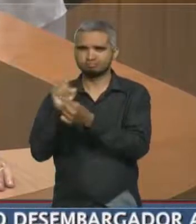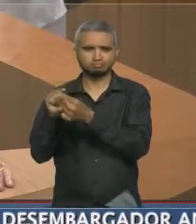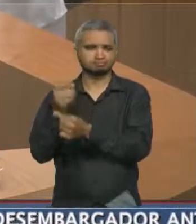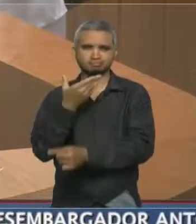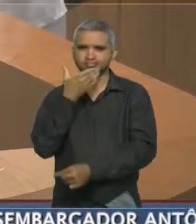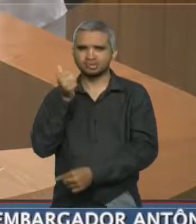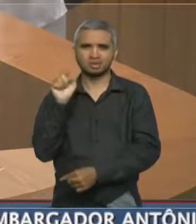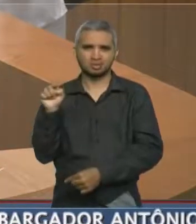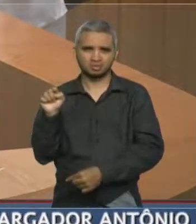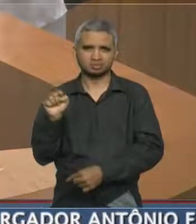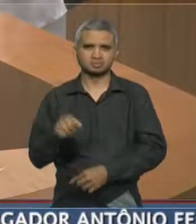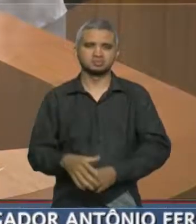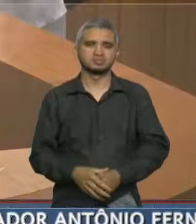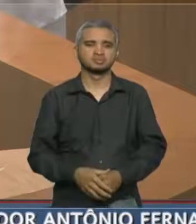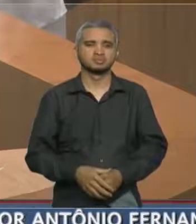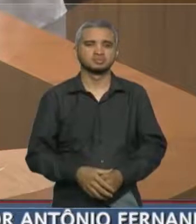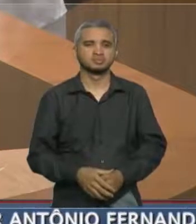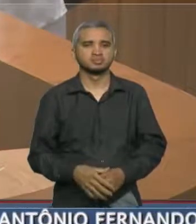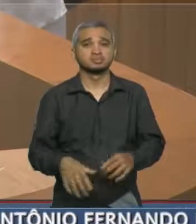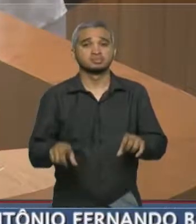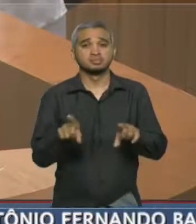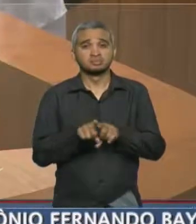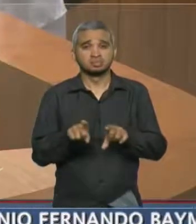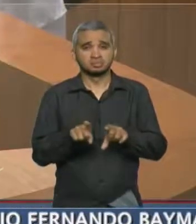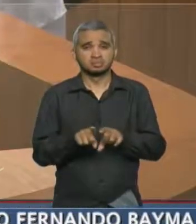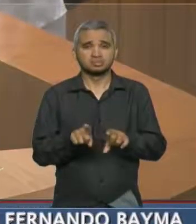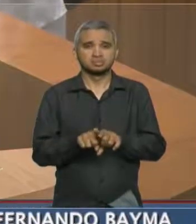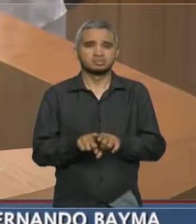E aqui, como disse,